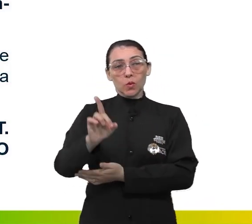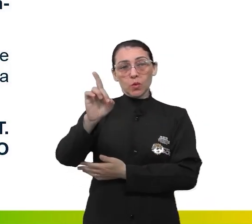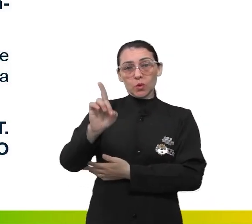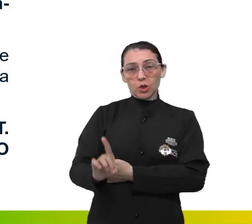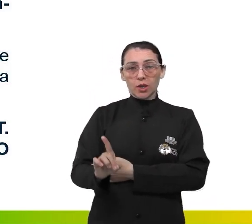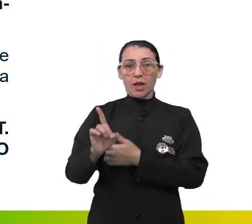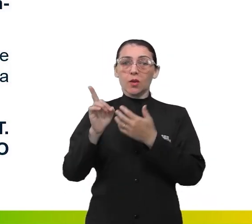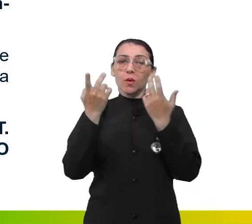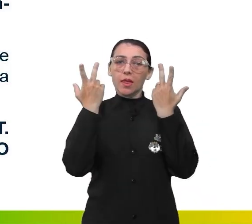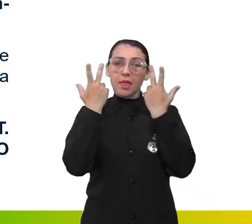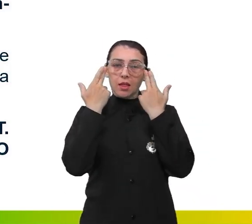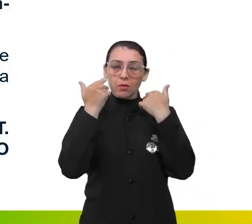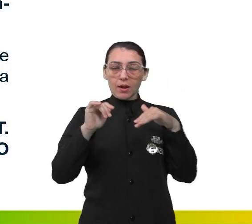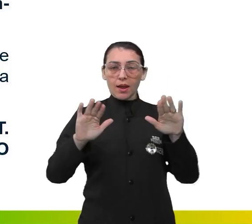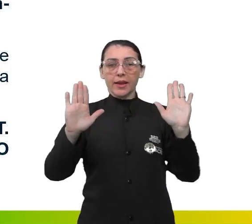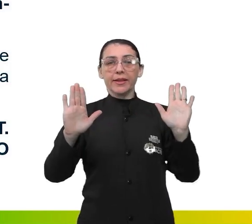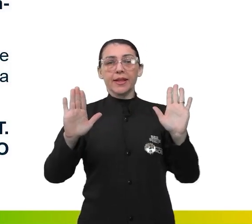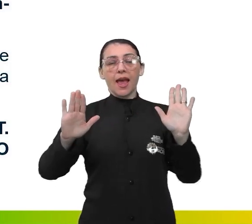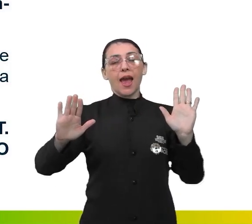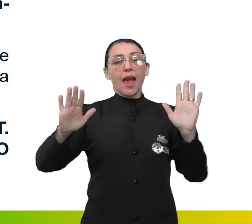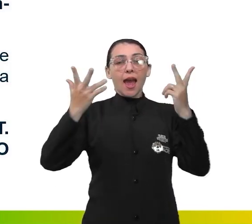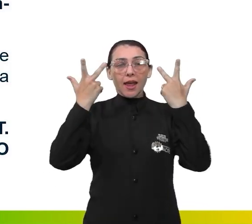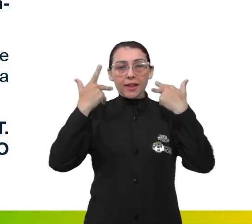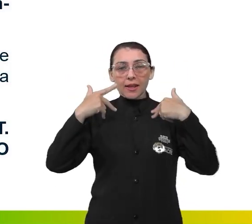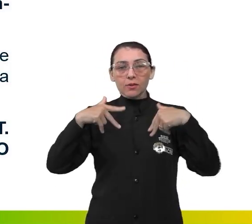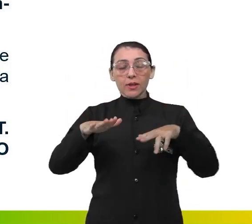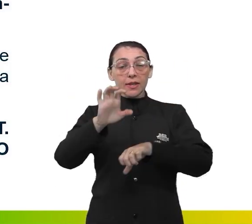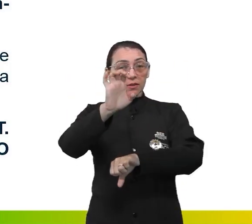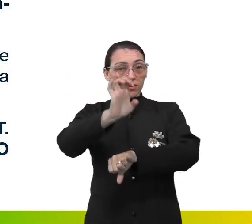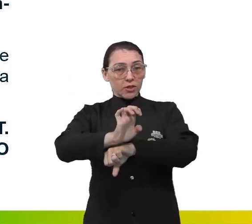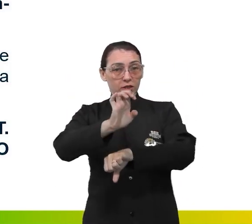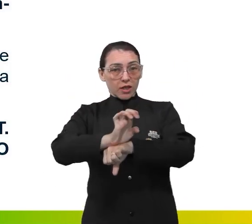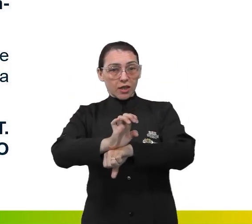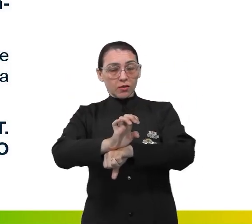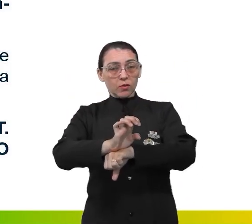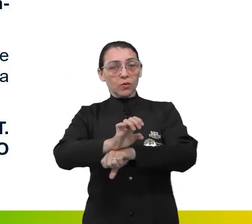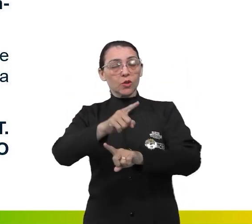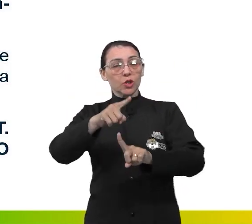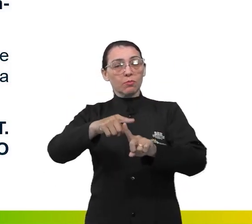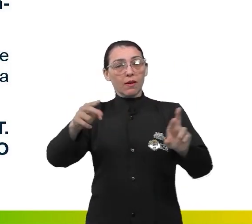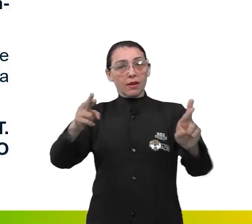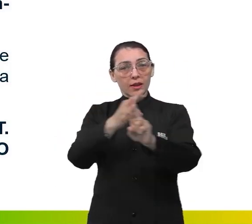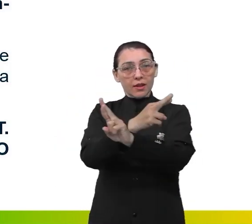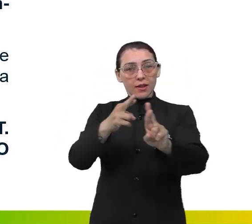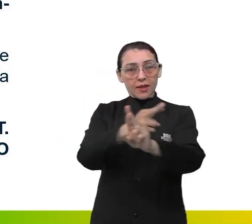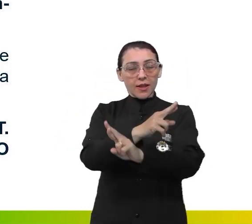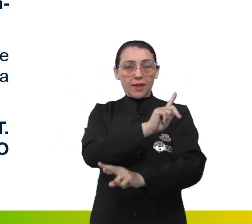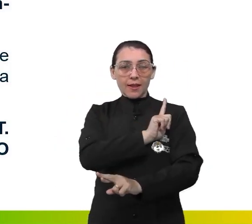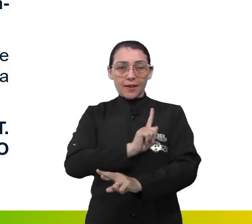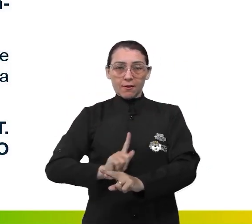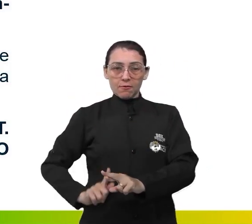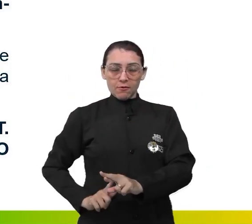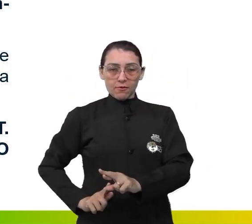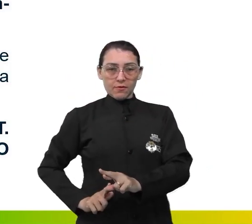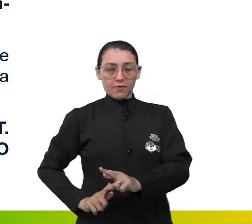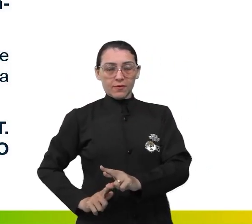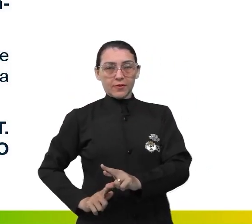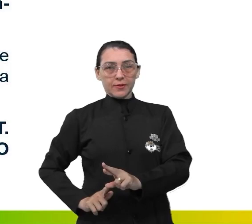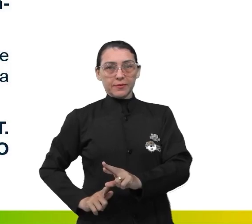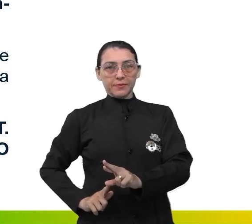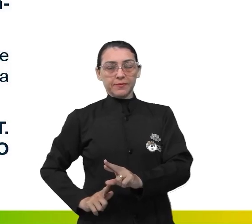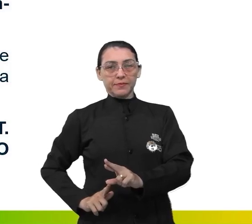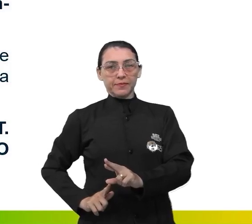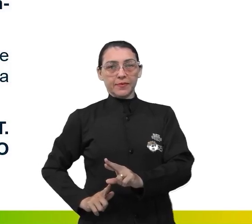direitos naturais, a natureza do Estado, a relação entre governo